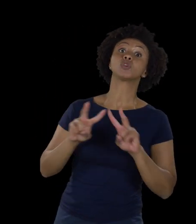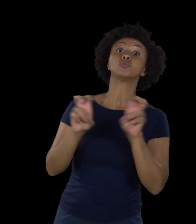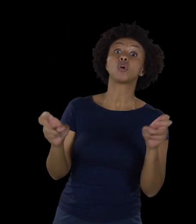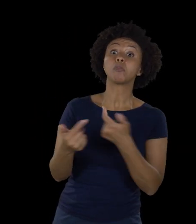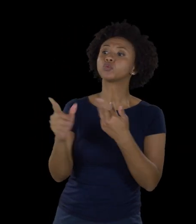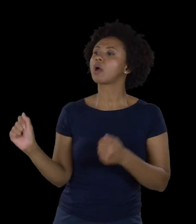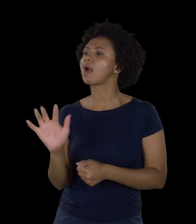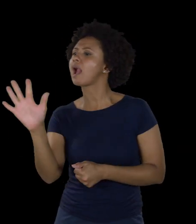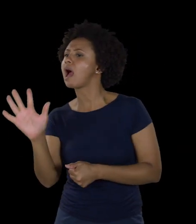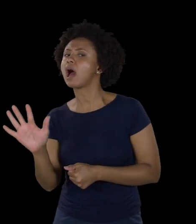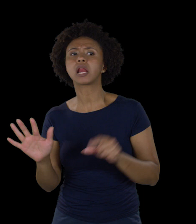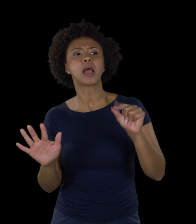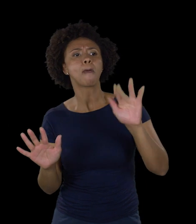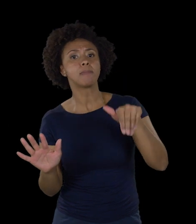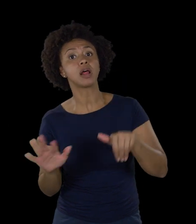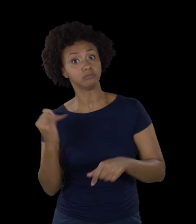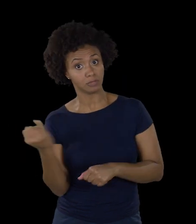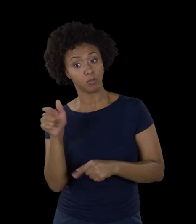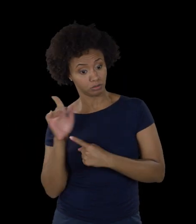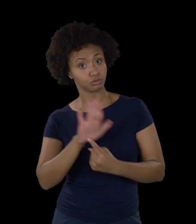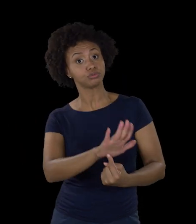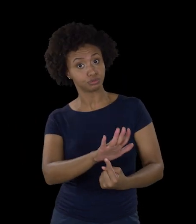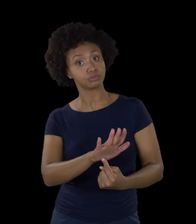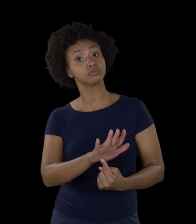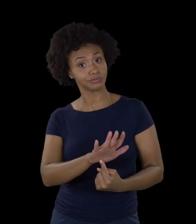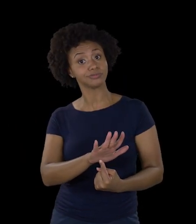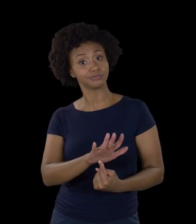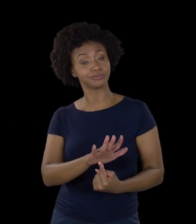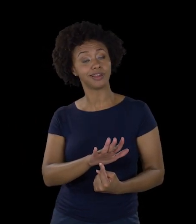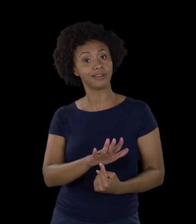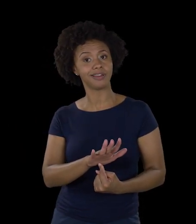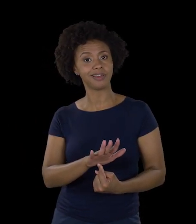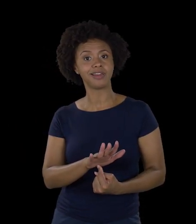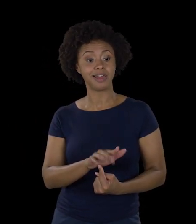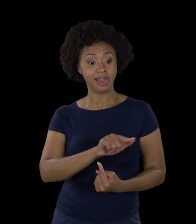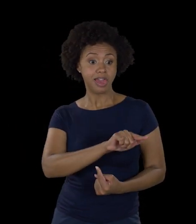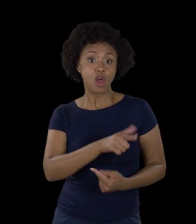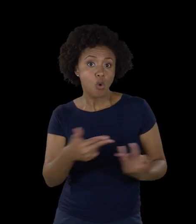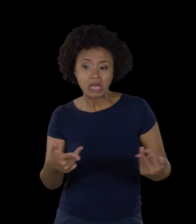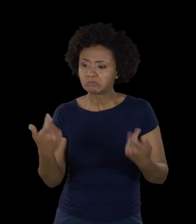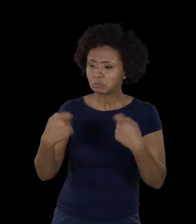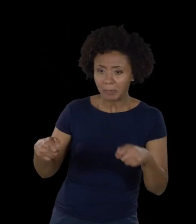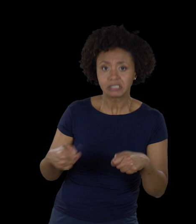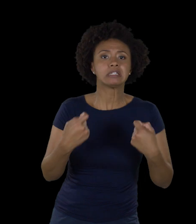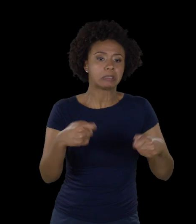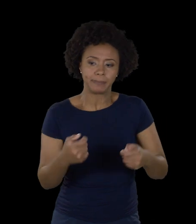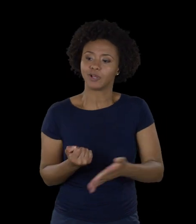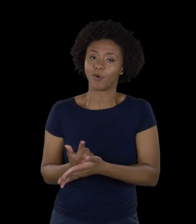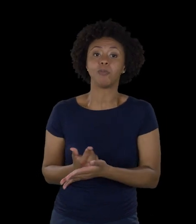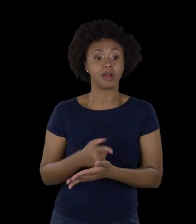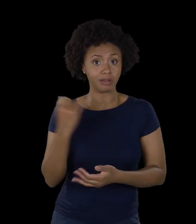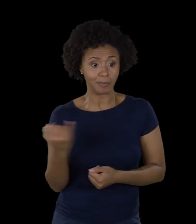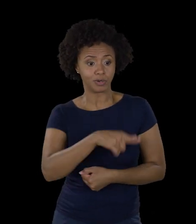que é caro, ao preço do que é barato, o que pode ser e o que não precisa ser comprado. Ou seja,